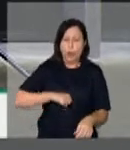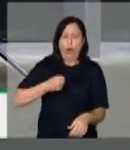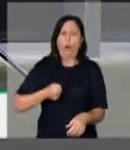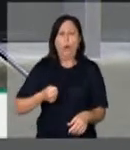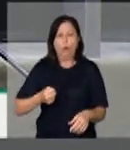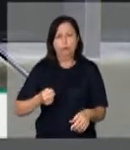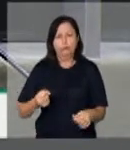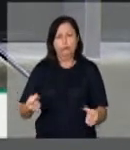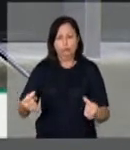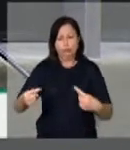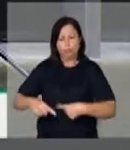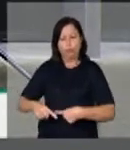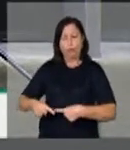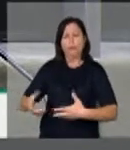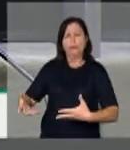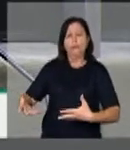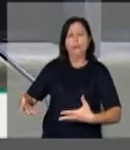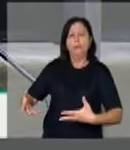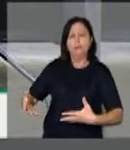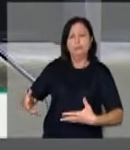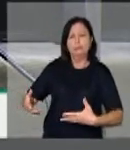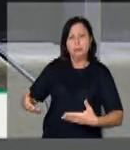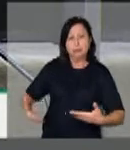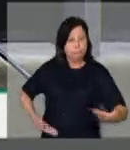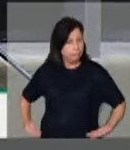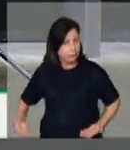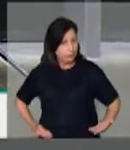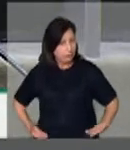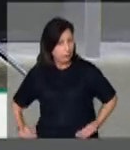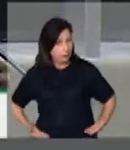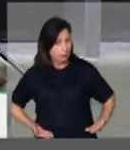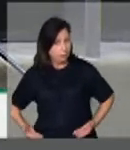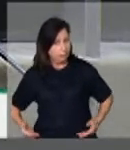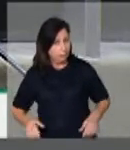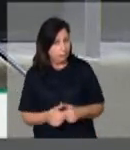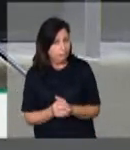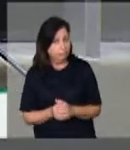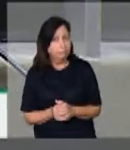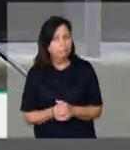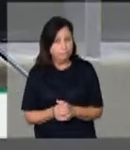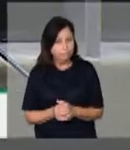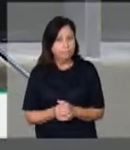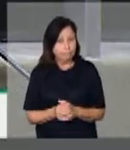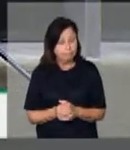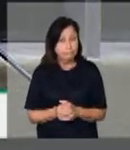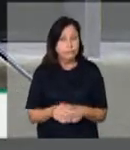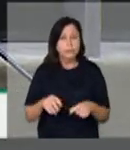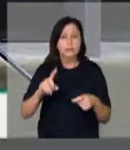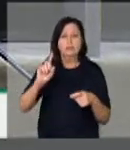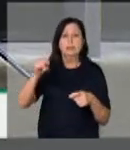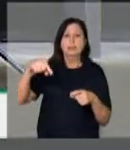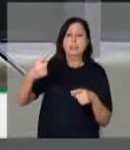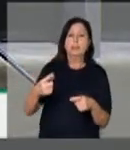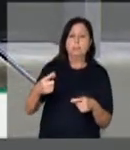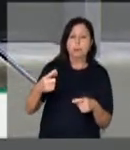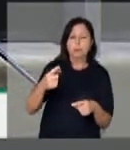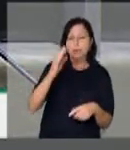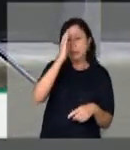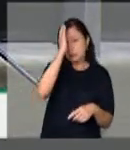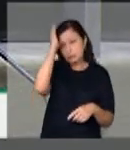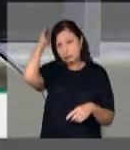classe trabalhadora, cujo resultado da assunção do presidente Michel Temer